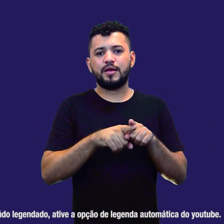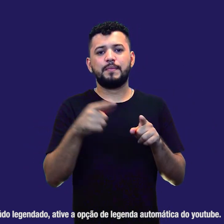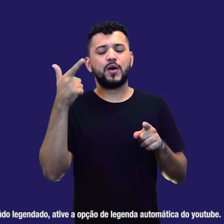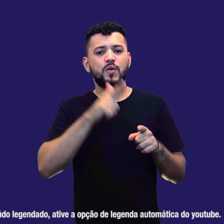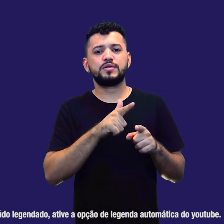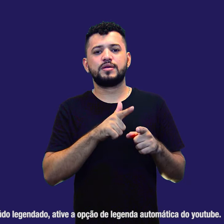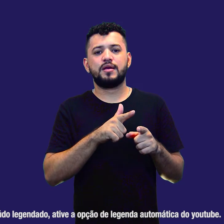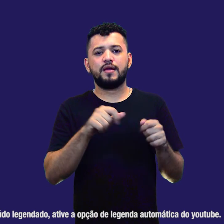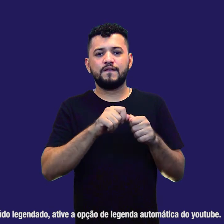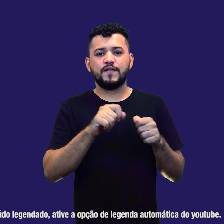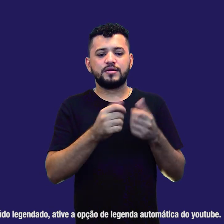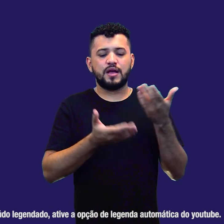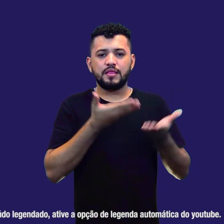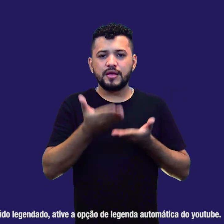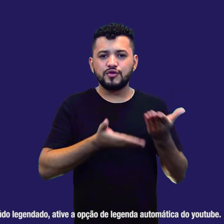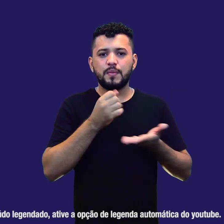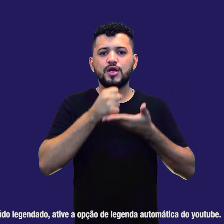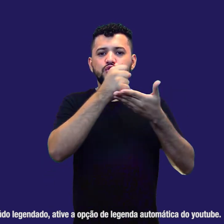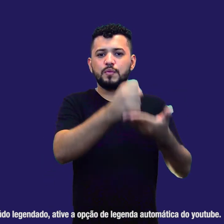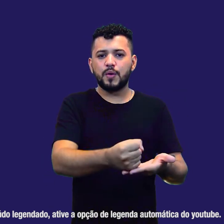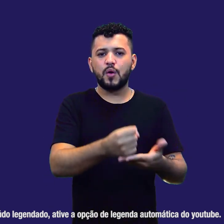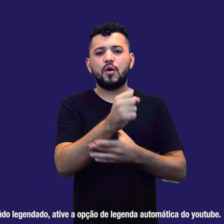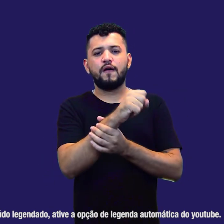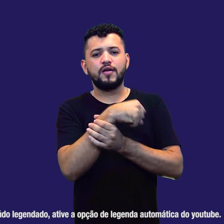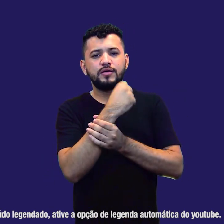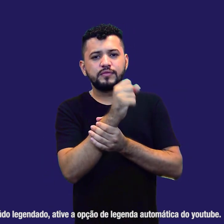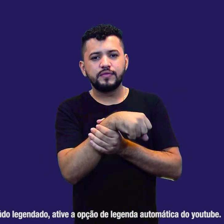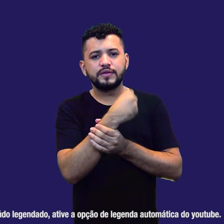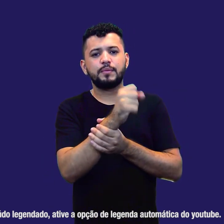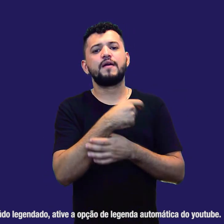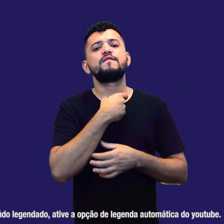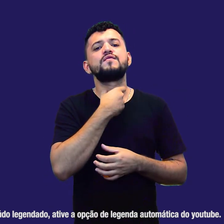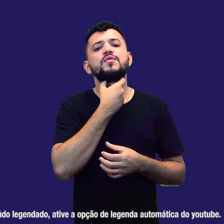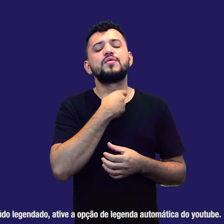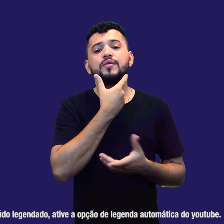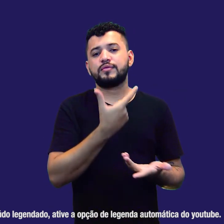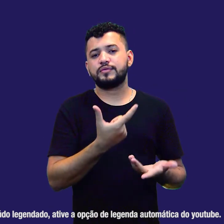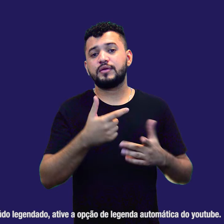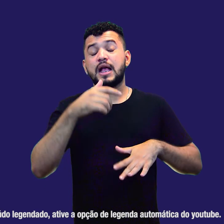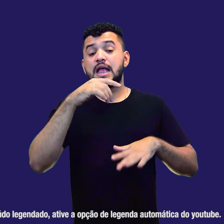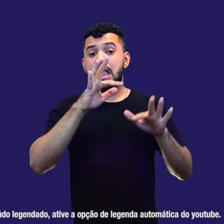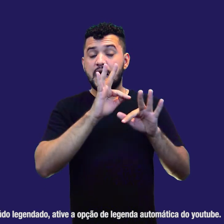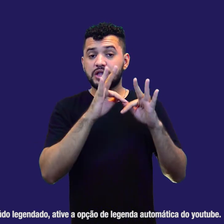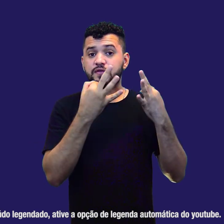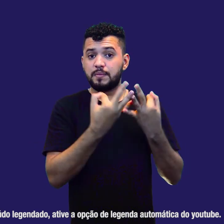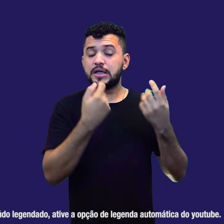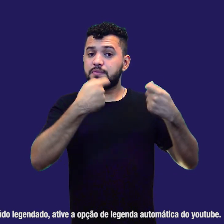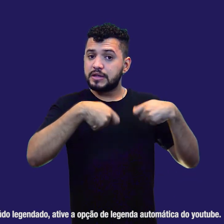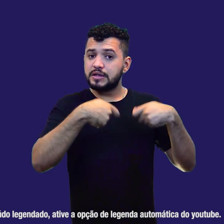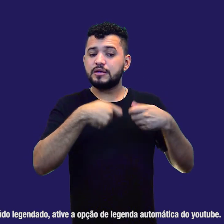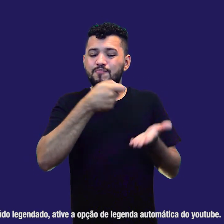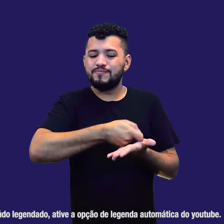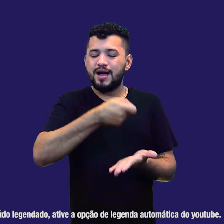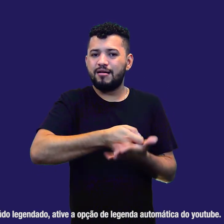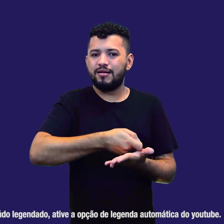de suporte, como fisioterapia, fono. E essas famílias precisam custear isso. Essas terapias que